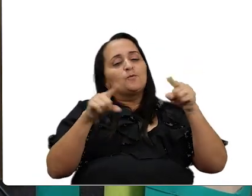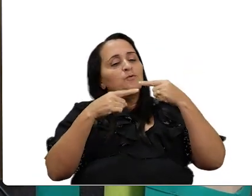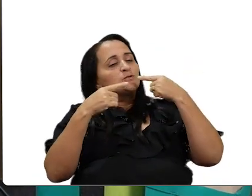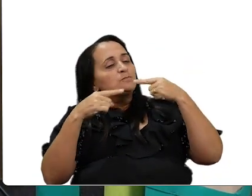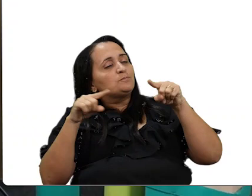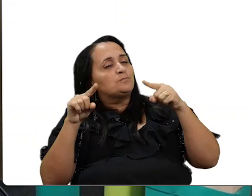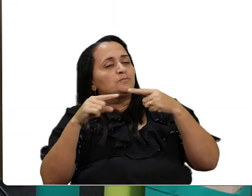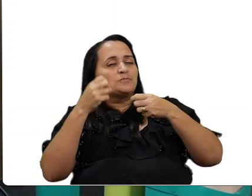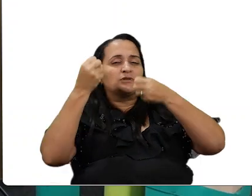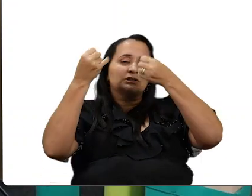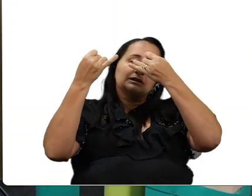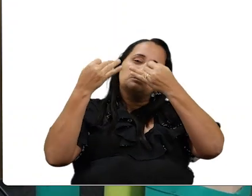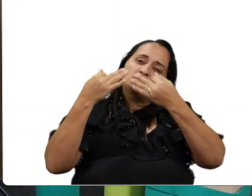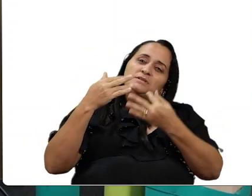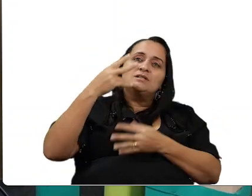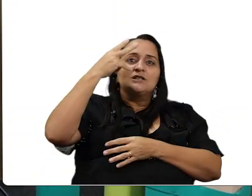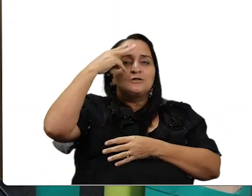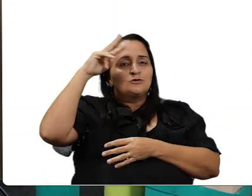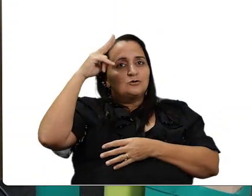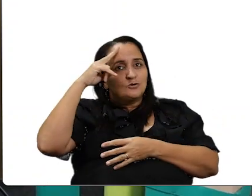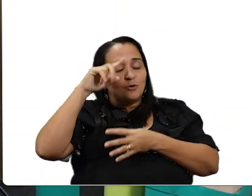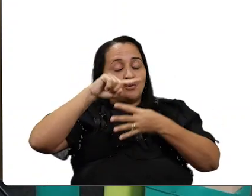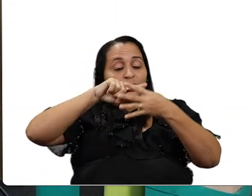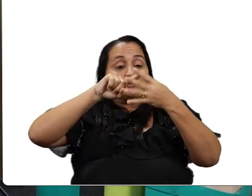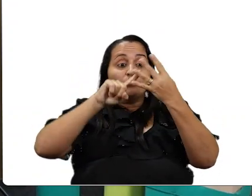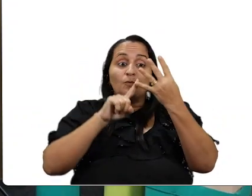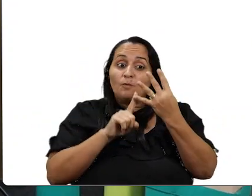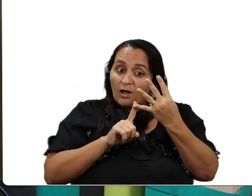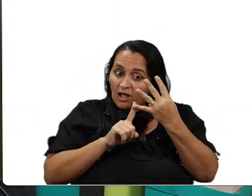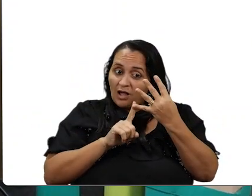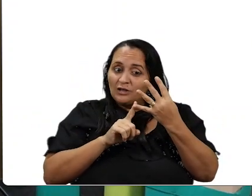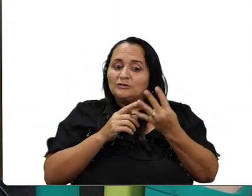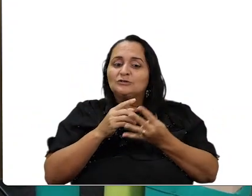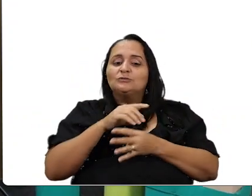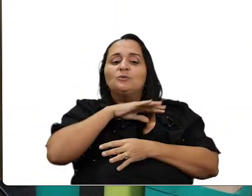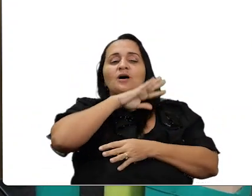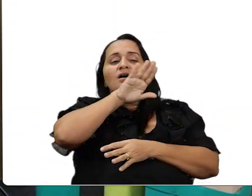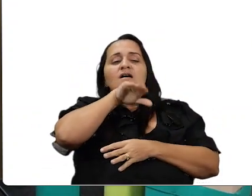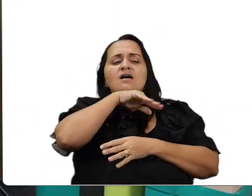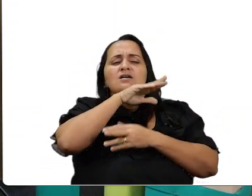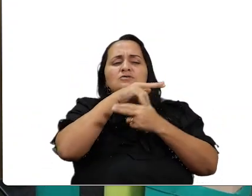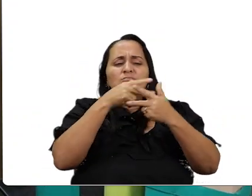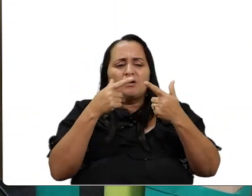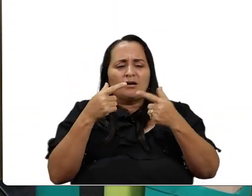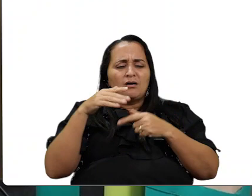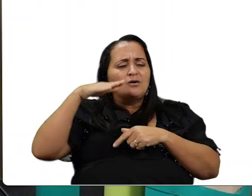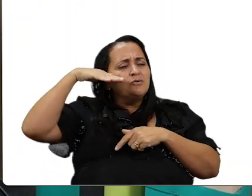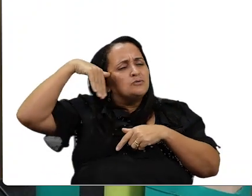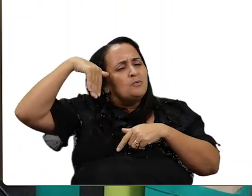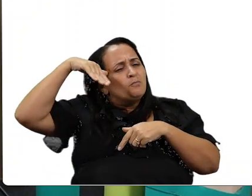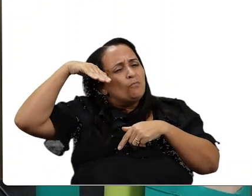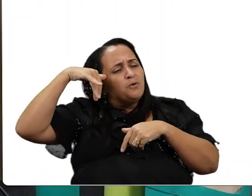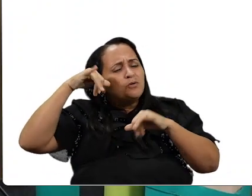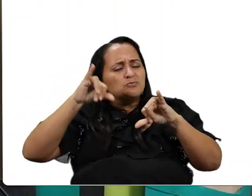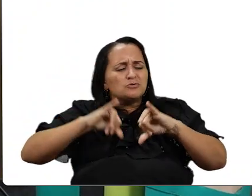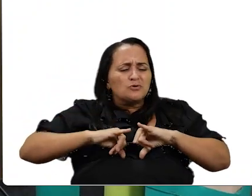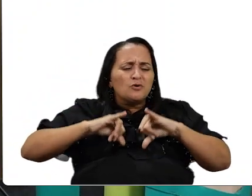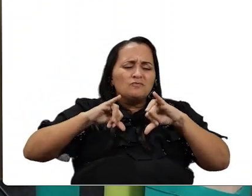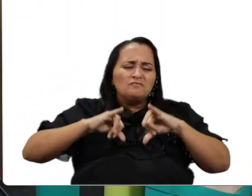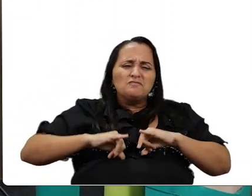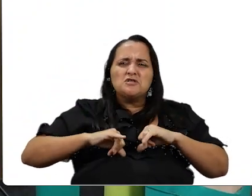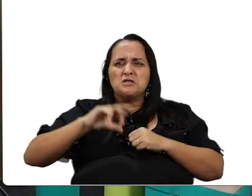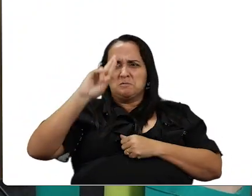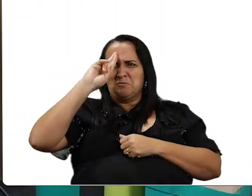de 4 animais. Começando com um burrinho que sofria exploração pelo seu